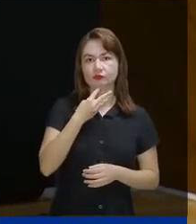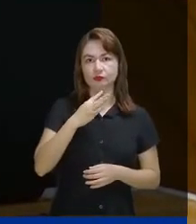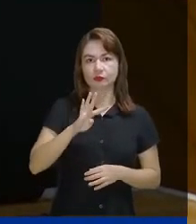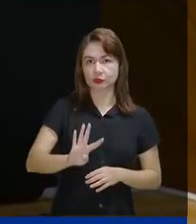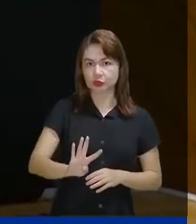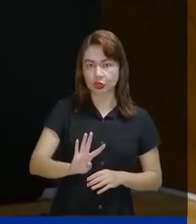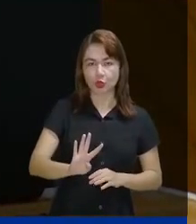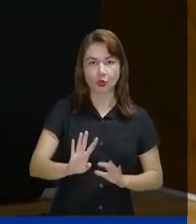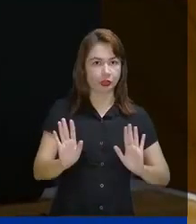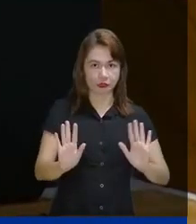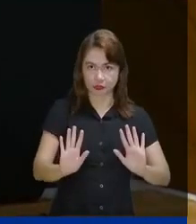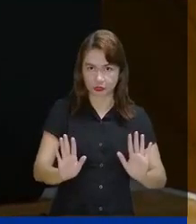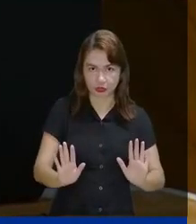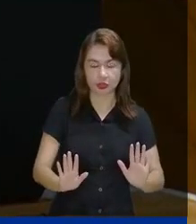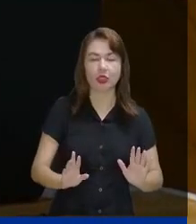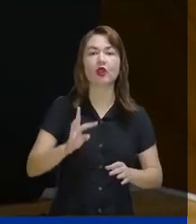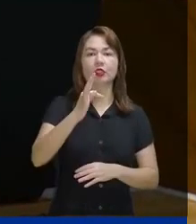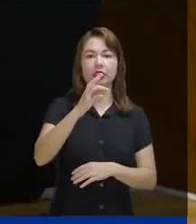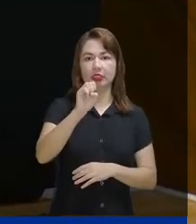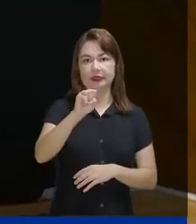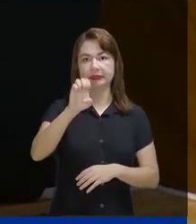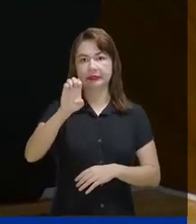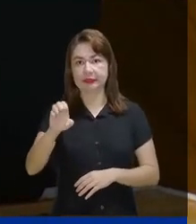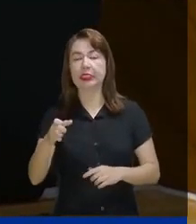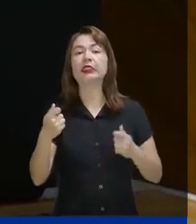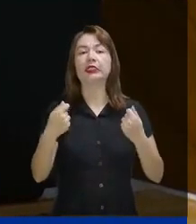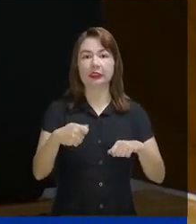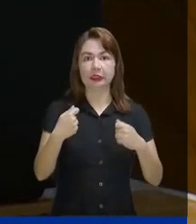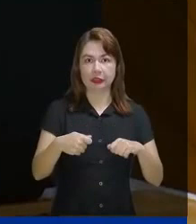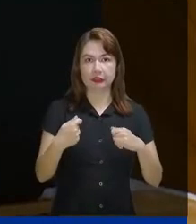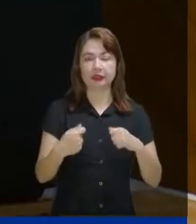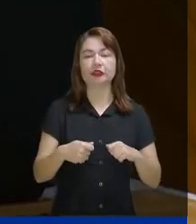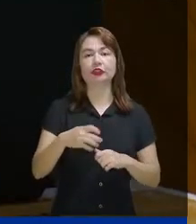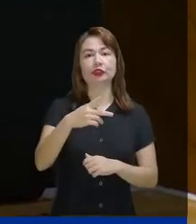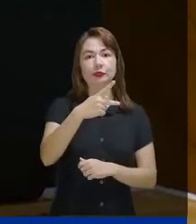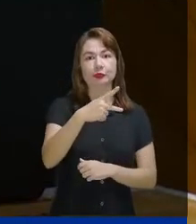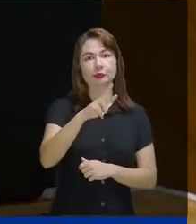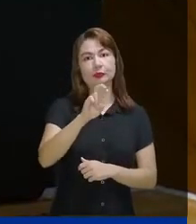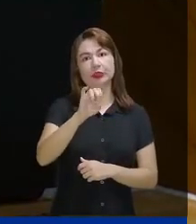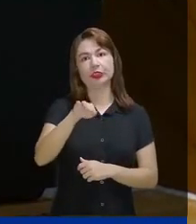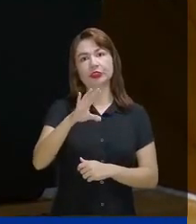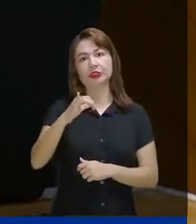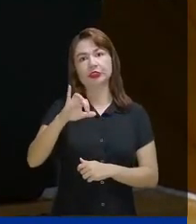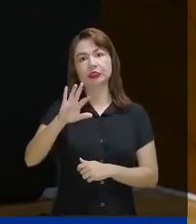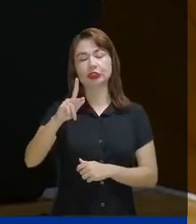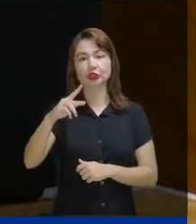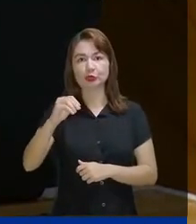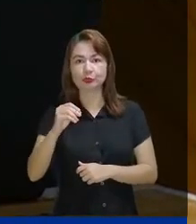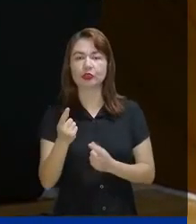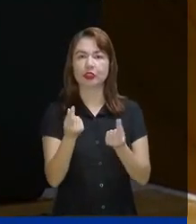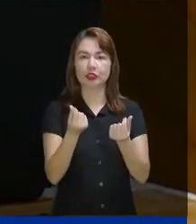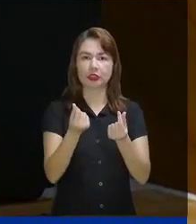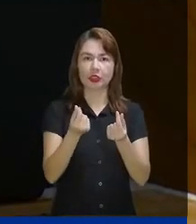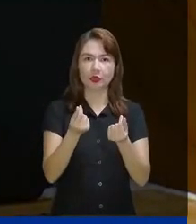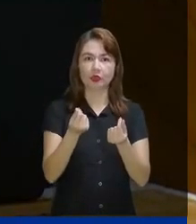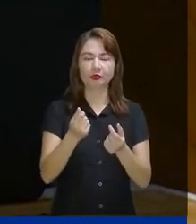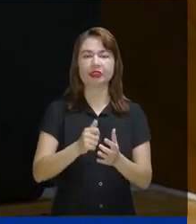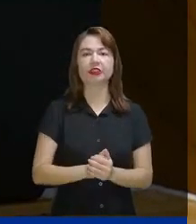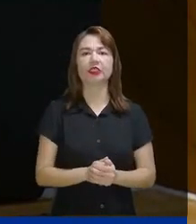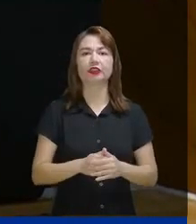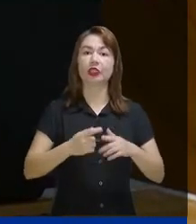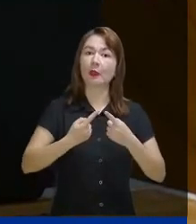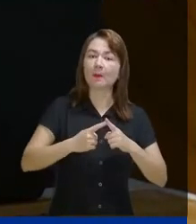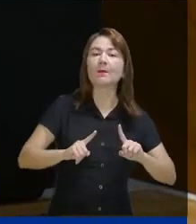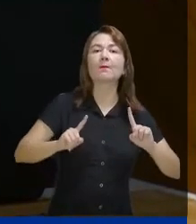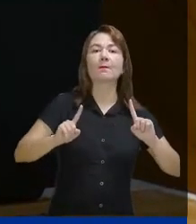pelo embargante, que admite a observância do princípio da economicidade em tais casos. Entretanto, no caso dos